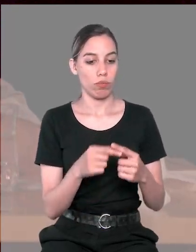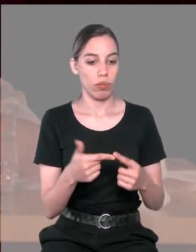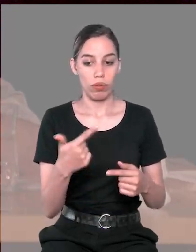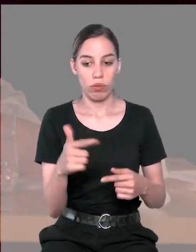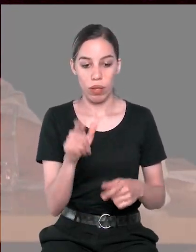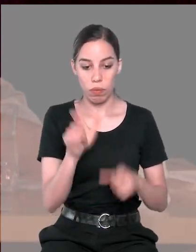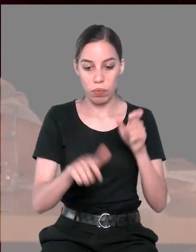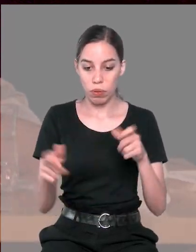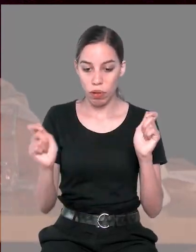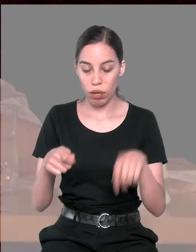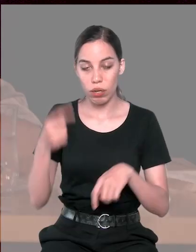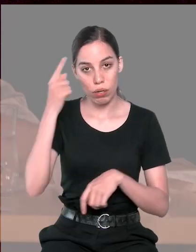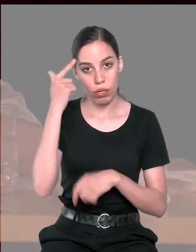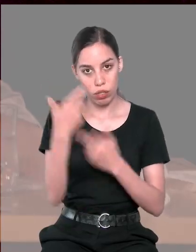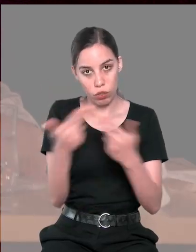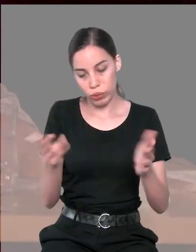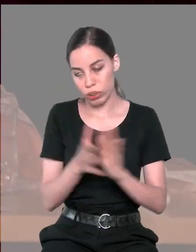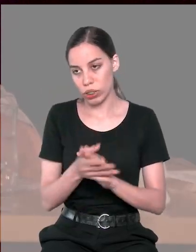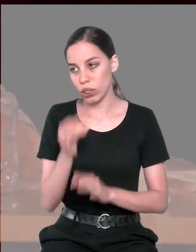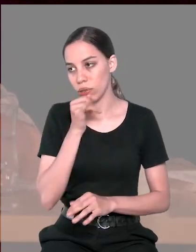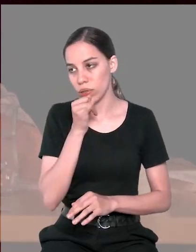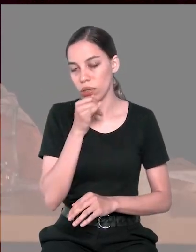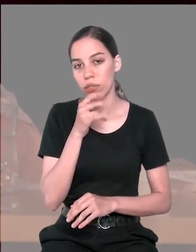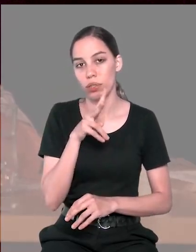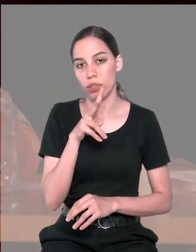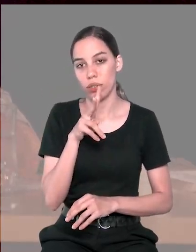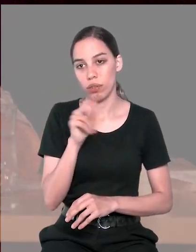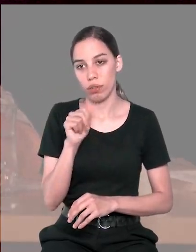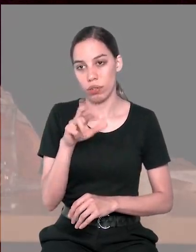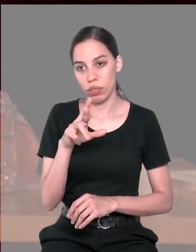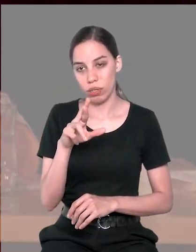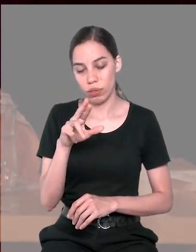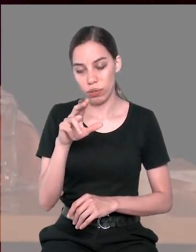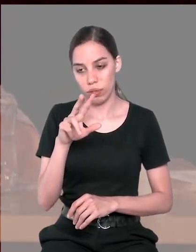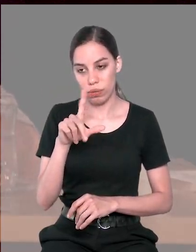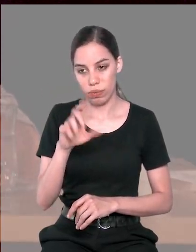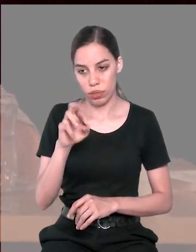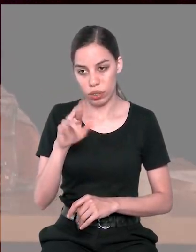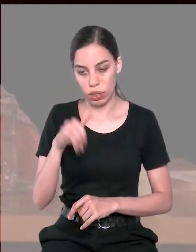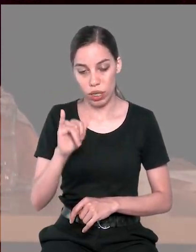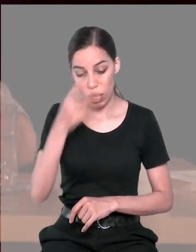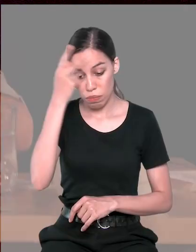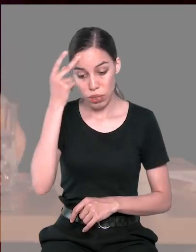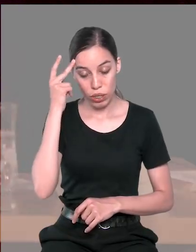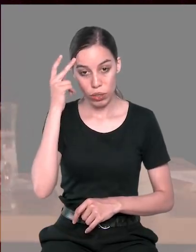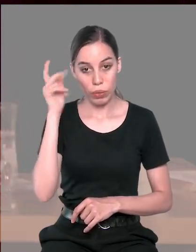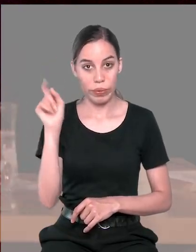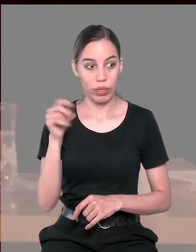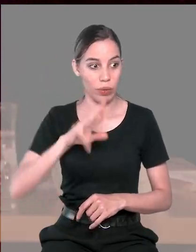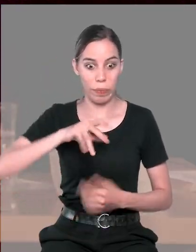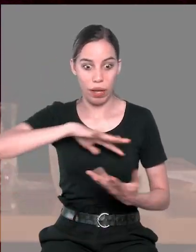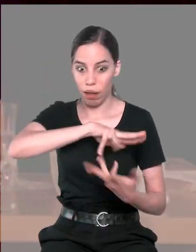coisas. Então eu gosto de brincar com os meus alunos, o Valéry seria o mais antiterraplanista dos seres. Porque a